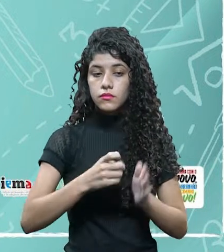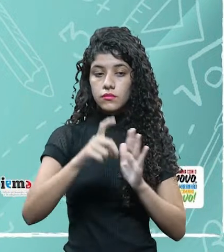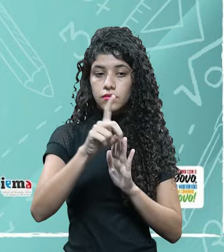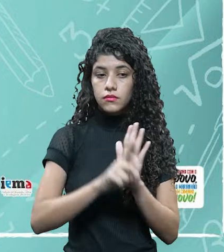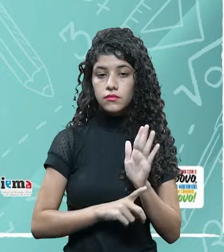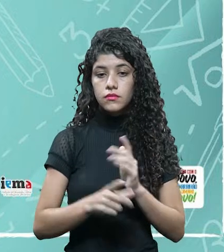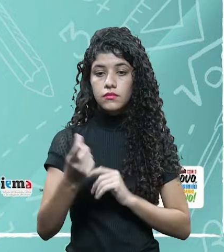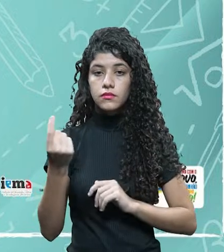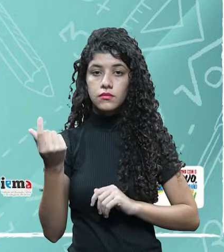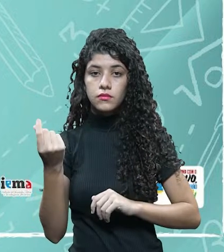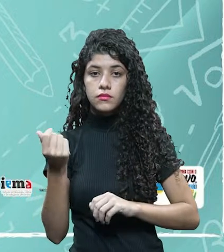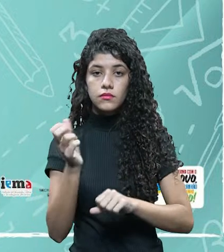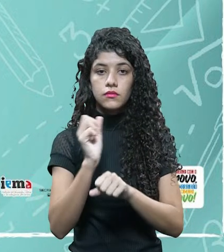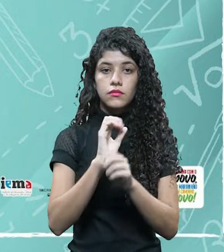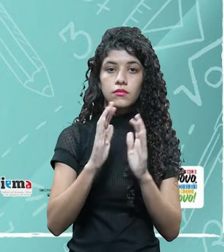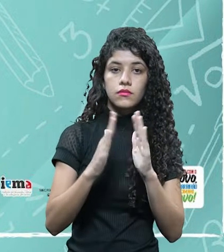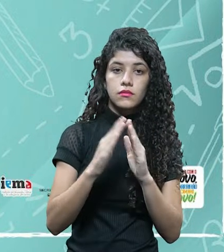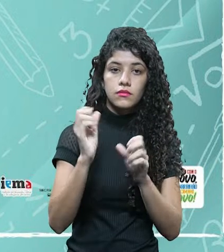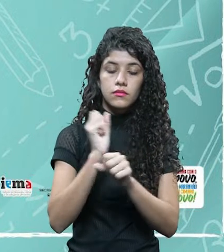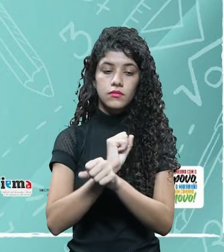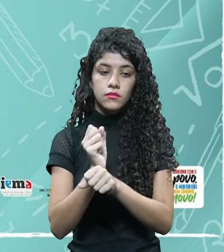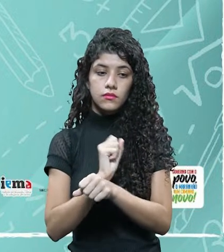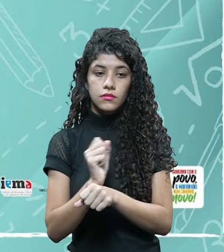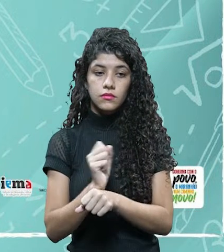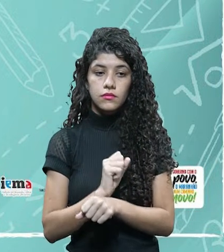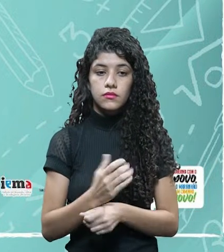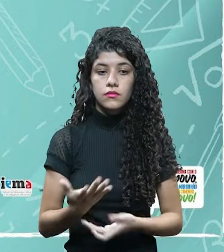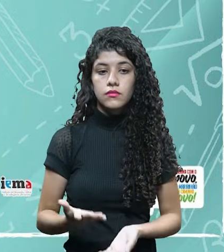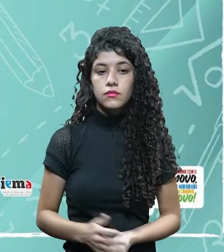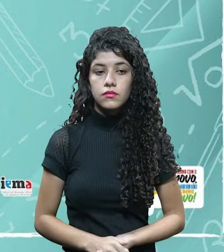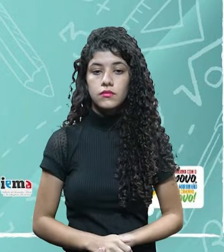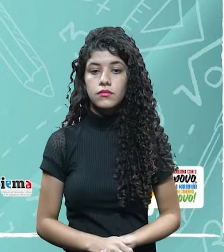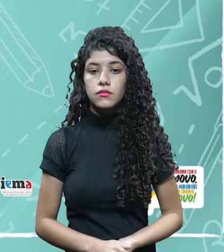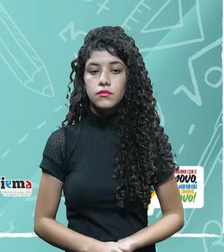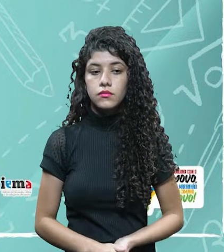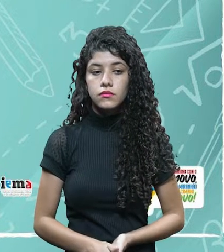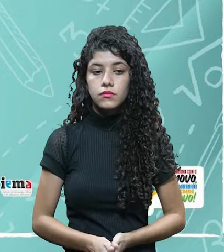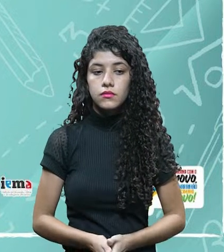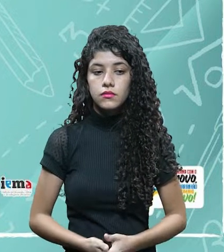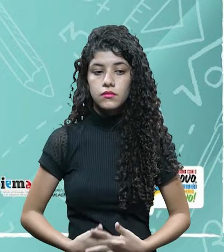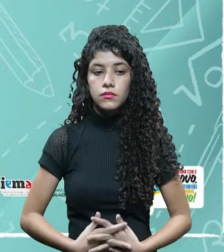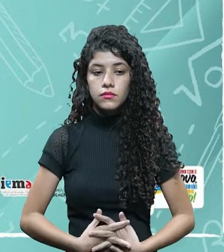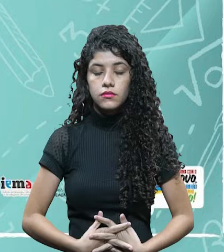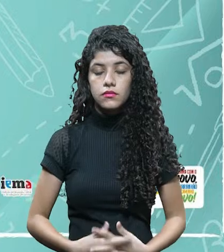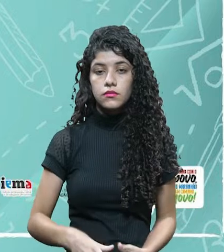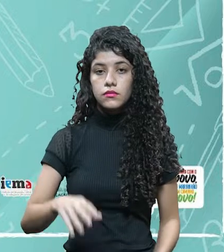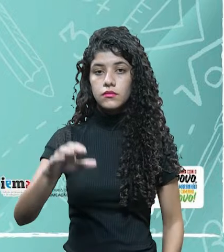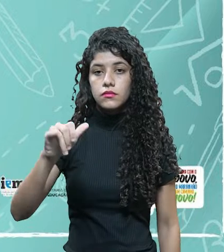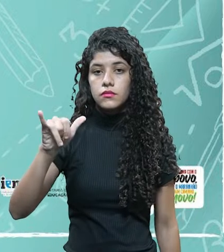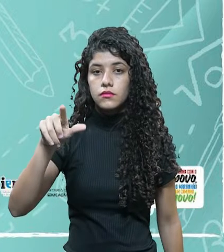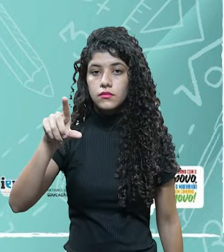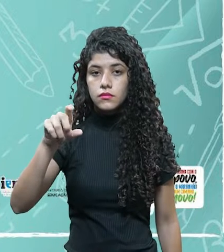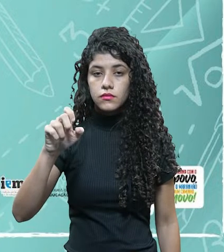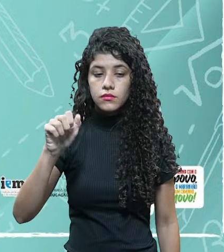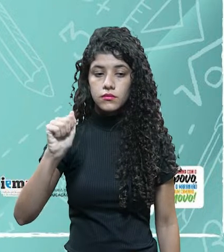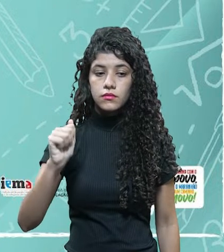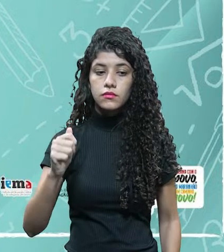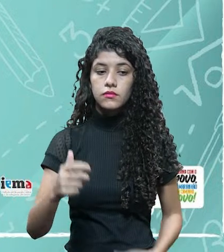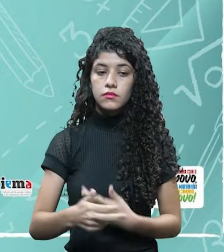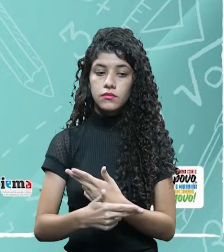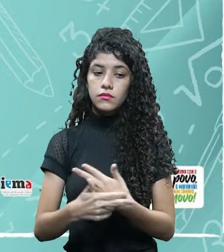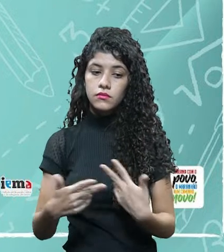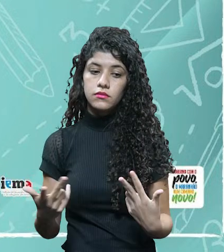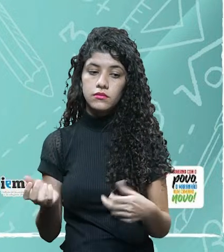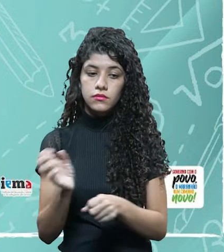direitos. Dinheiro, casa, carro. Temos exemplos aqui, ó. As contas caixa, banco conta movimento, estoque,